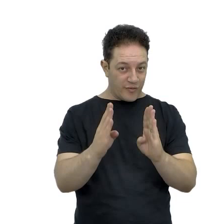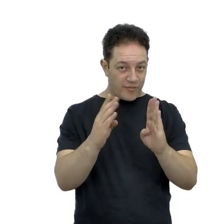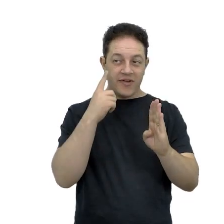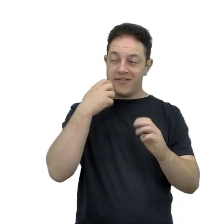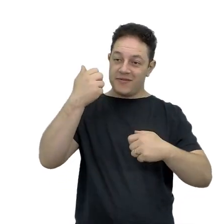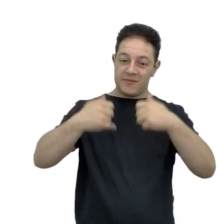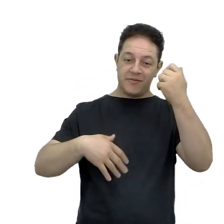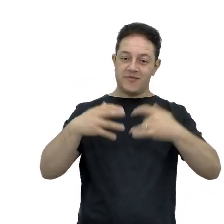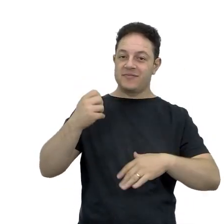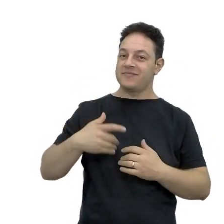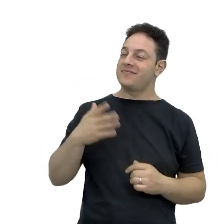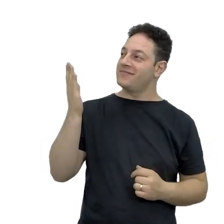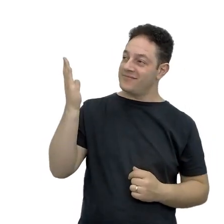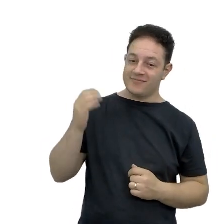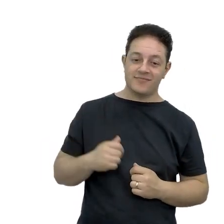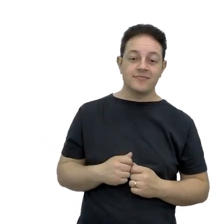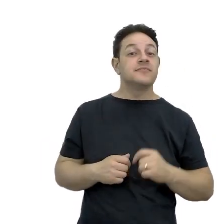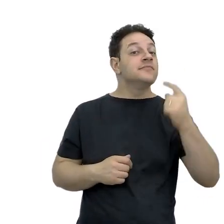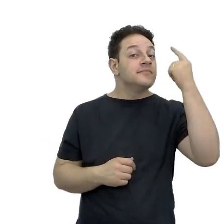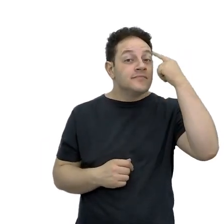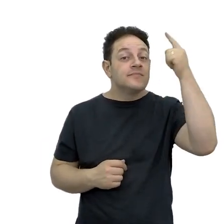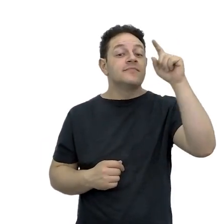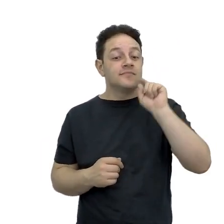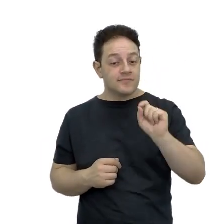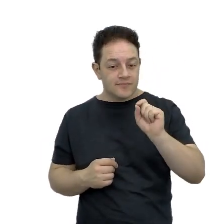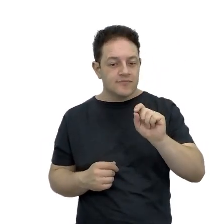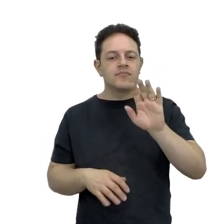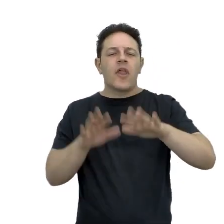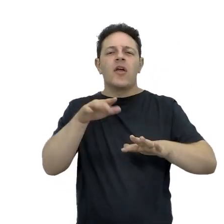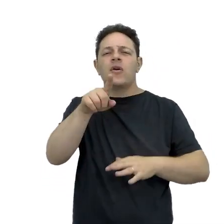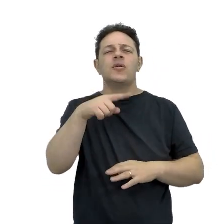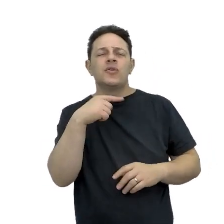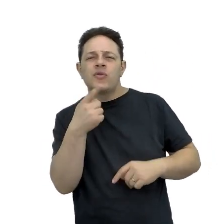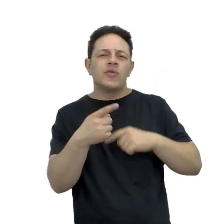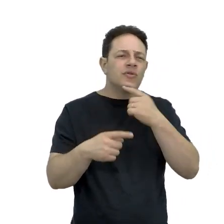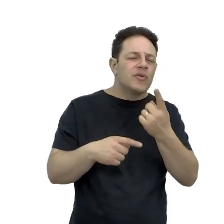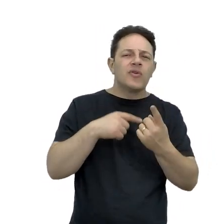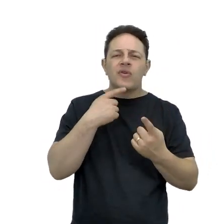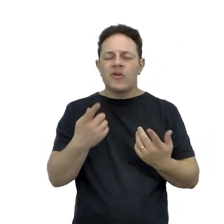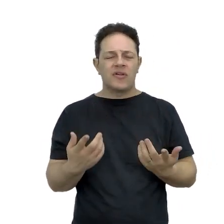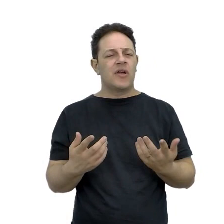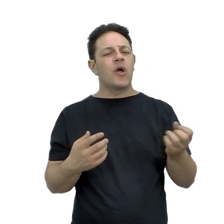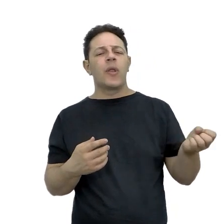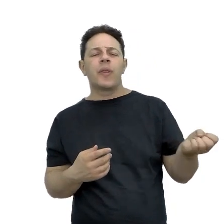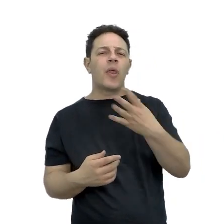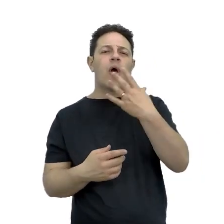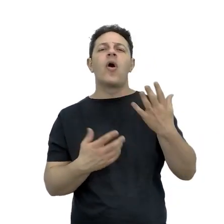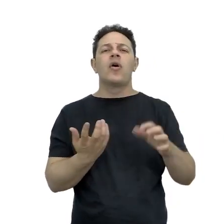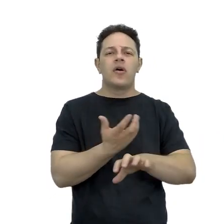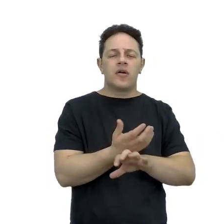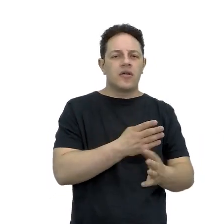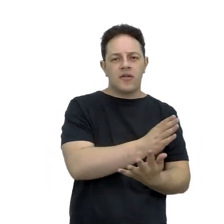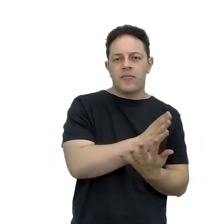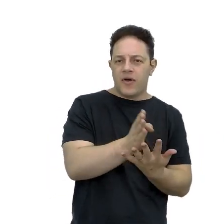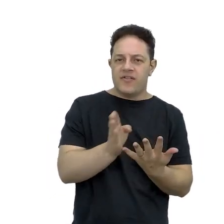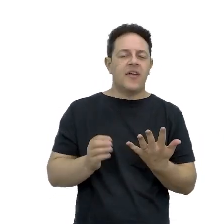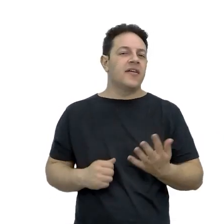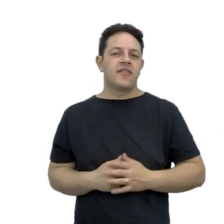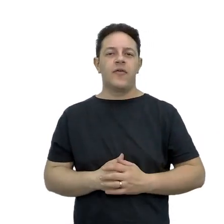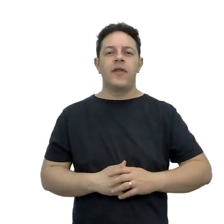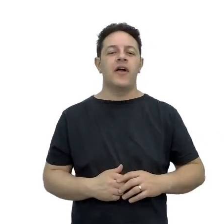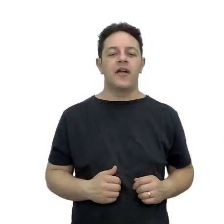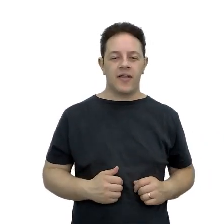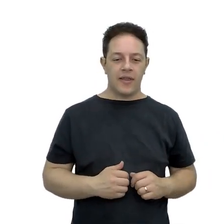momento. Lembrando, se você ficou com alguma dúvida sobre esse novo eixo, para um